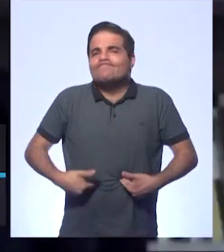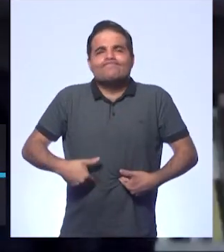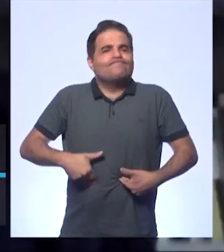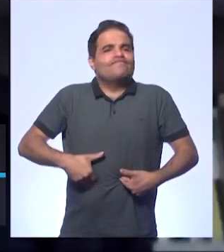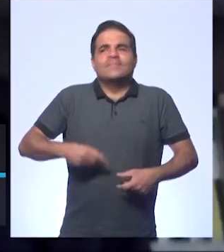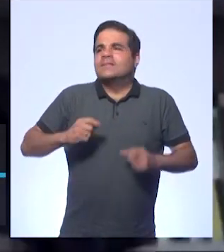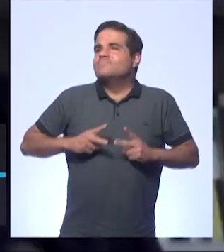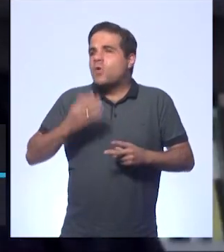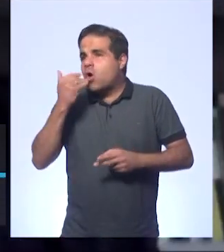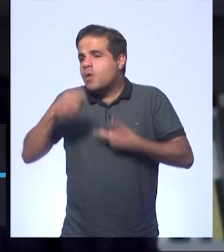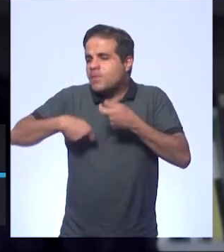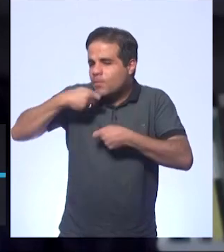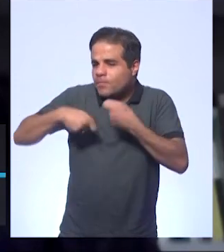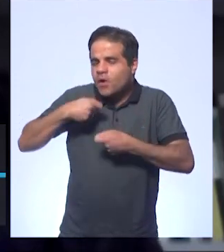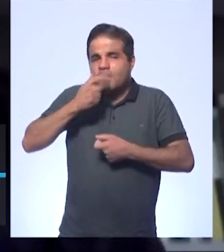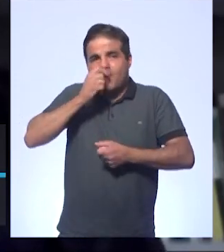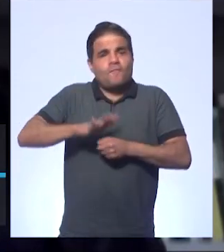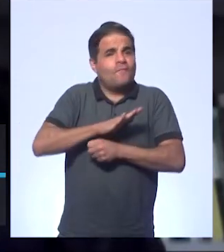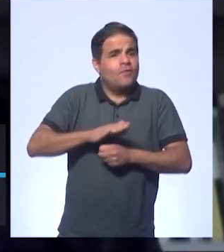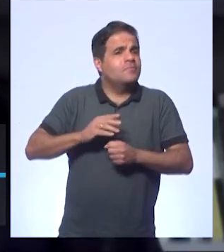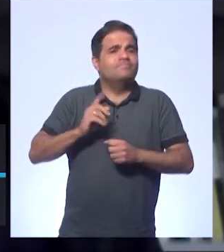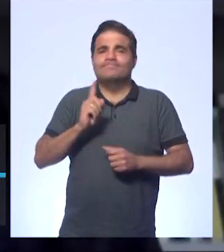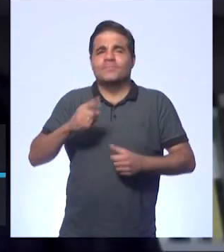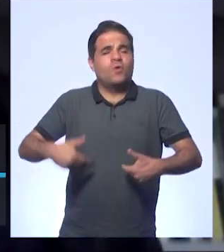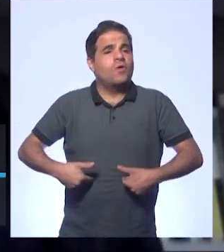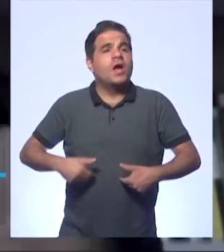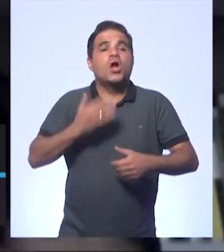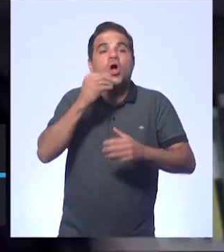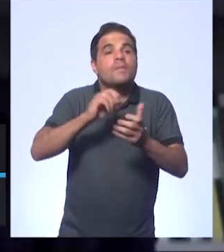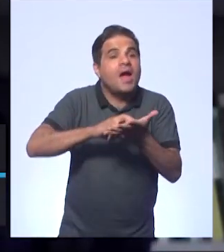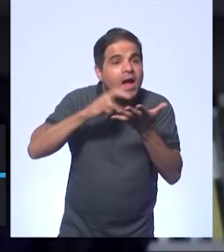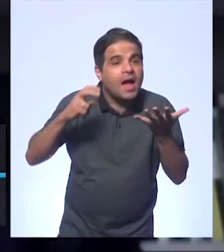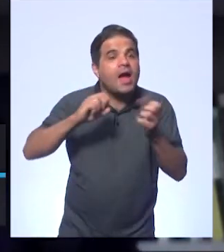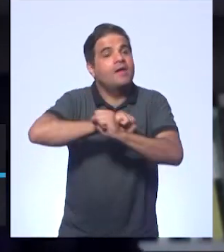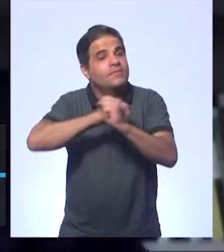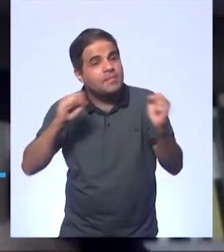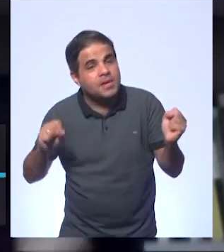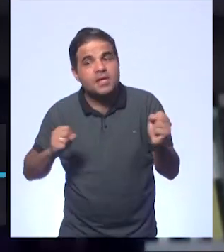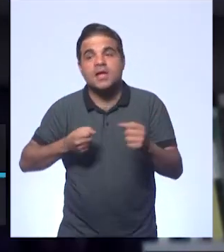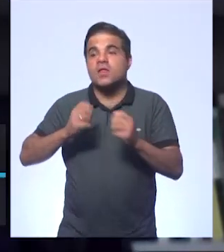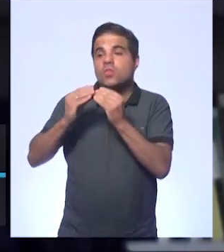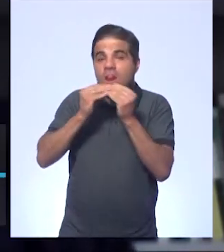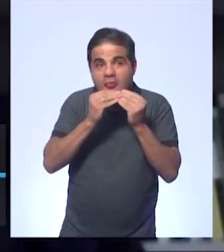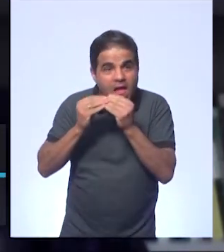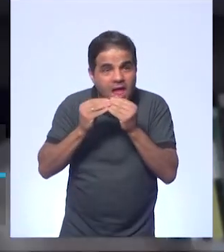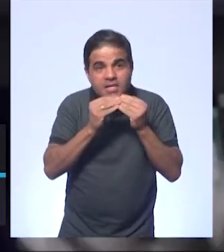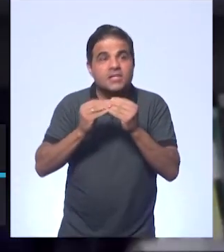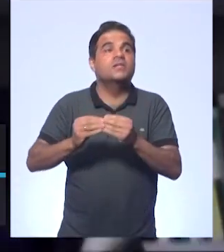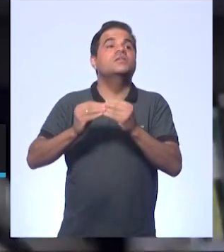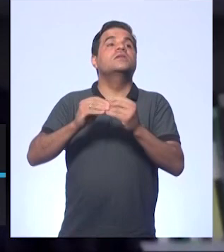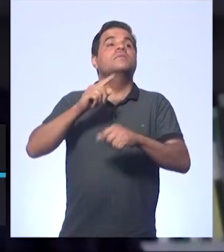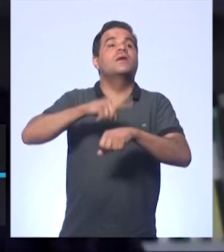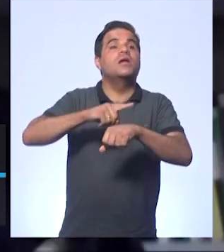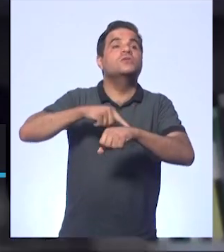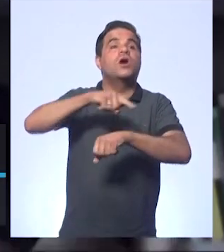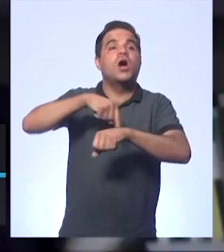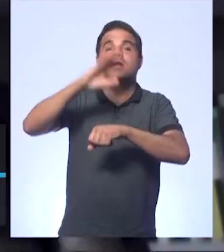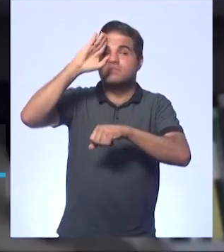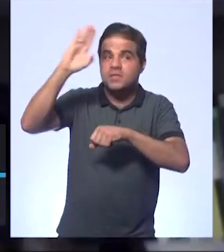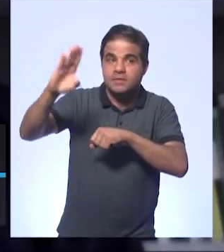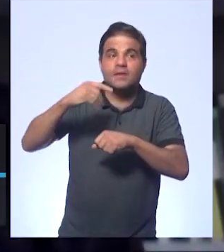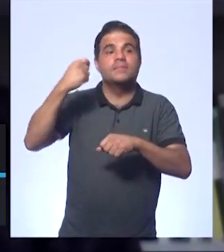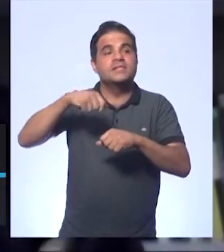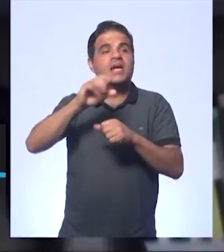né? Então é muito leve. O arroz a gente come no café da manhã, no lanche. Agora, nas refeições principais, tem que ser